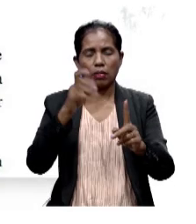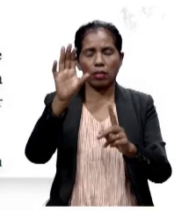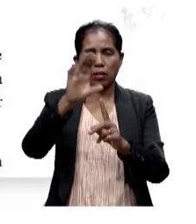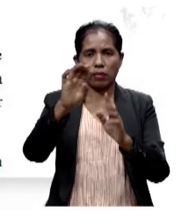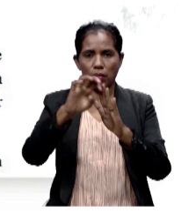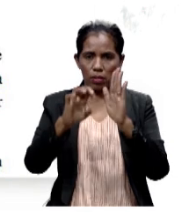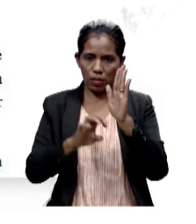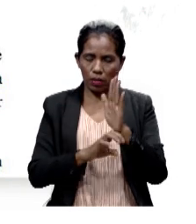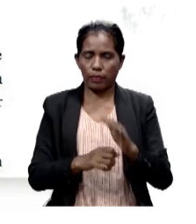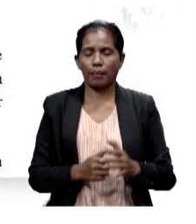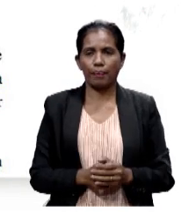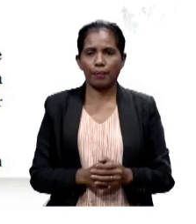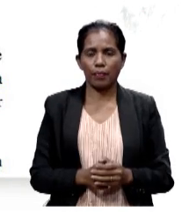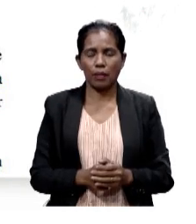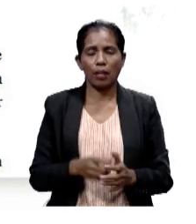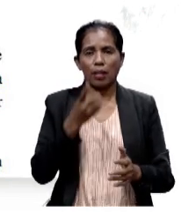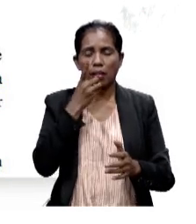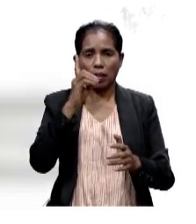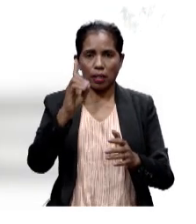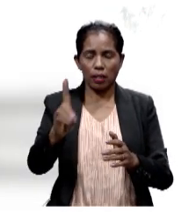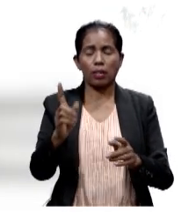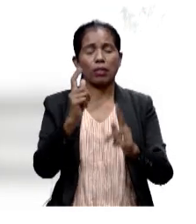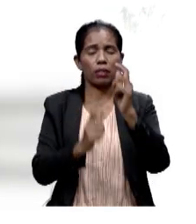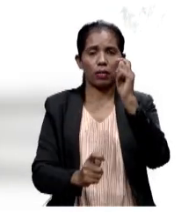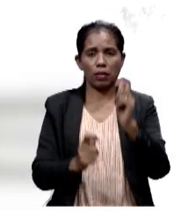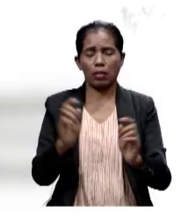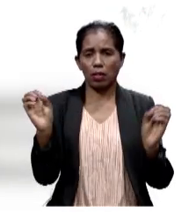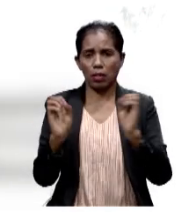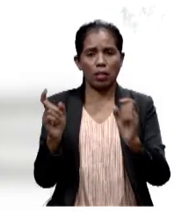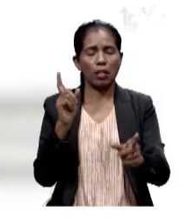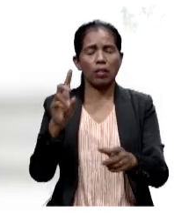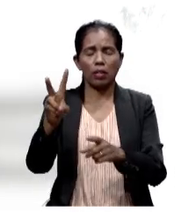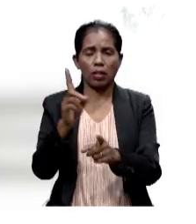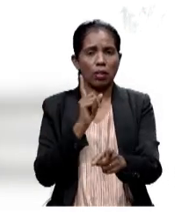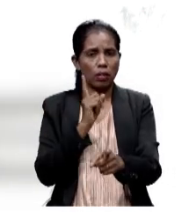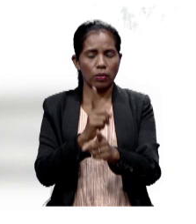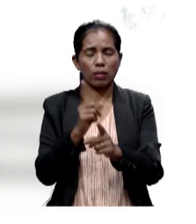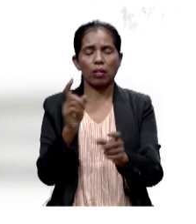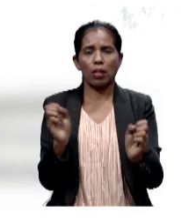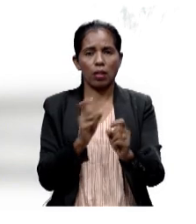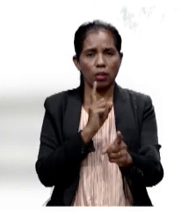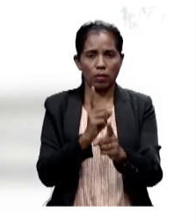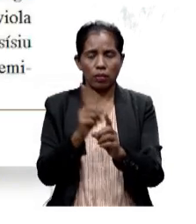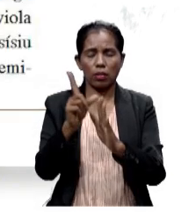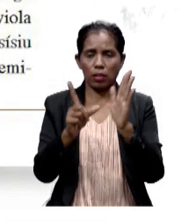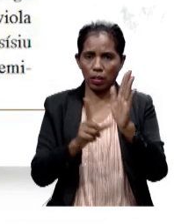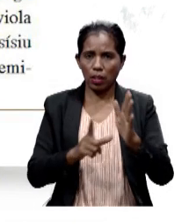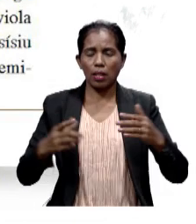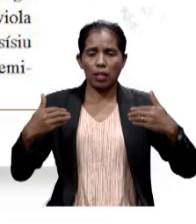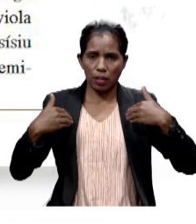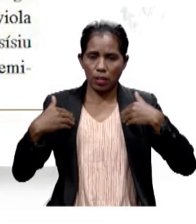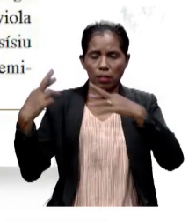Estado. Nune declaração tribunal ba inconstitucional, forma ba lei responsabilidade presidente da